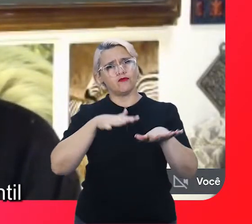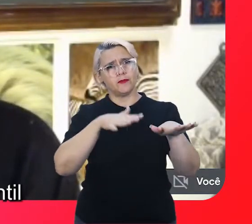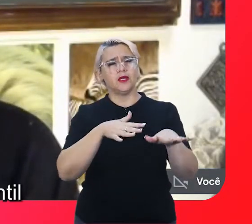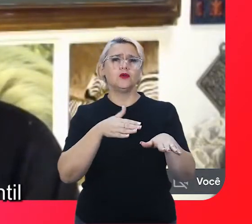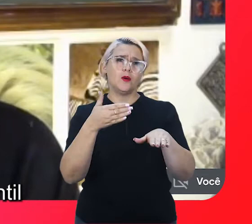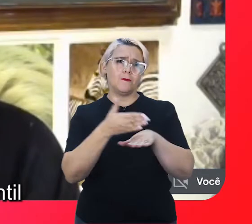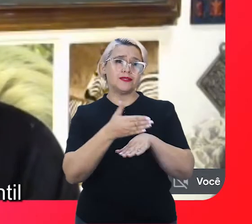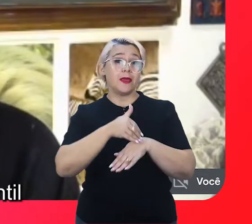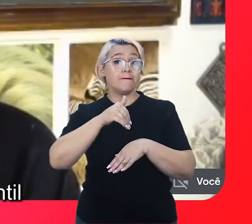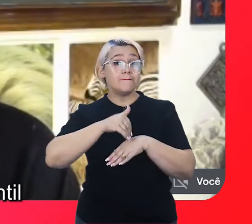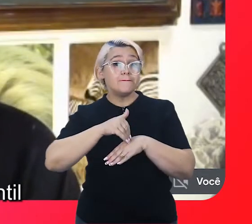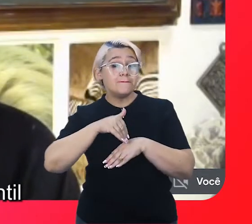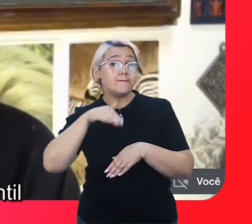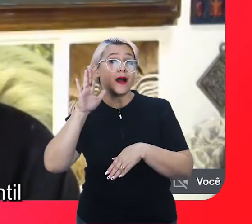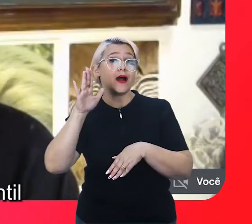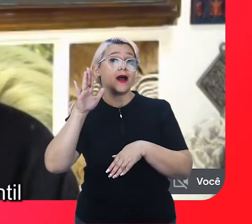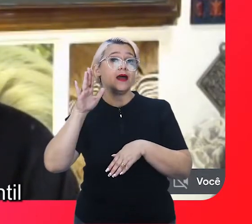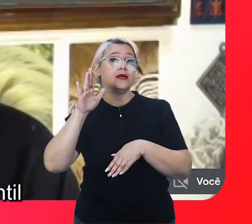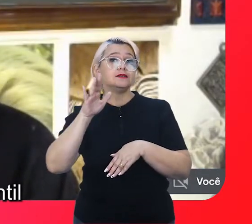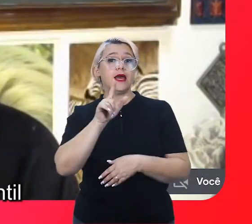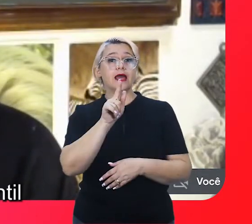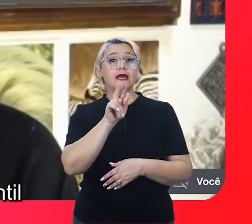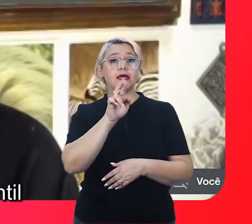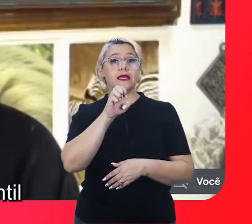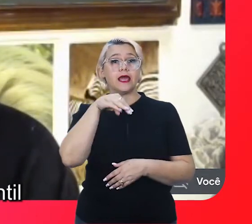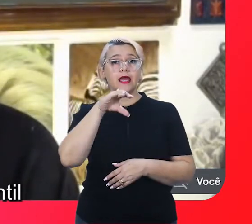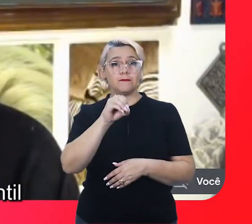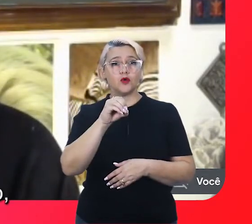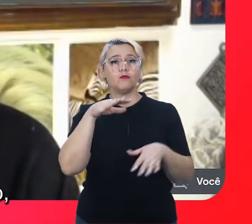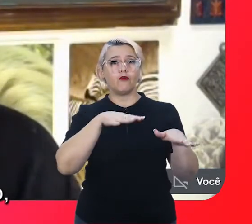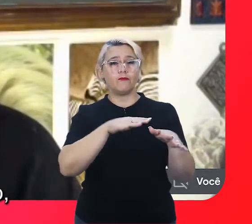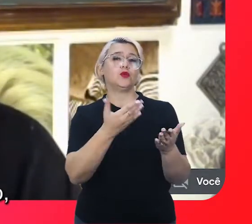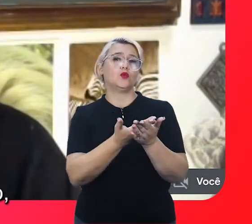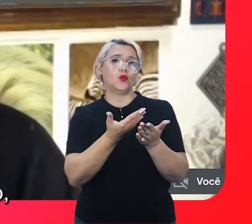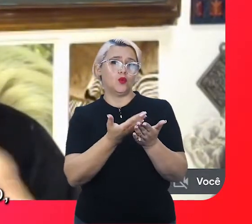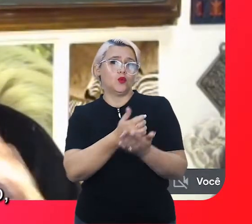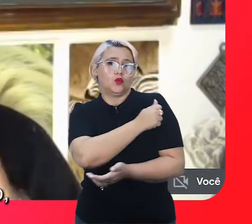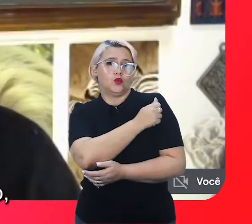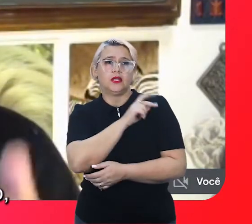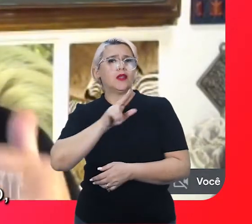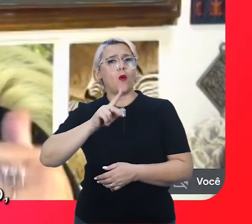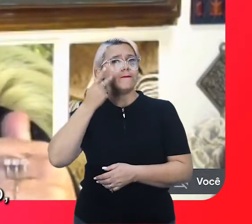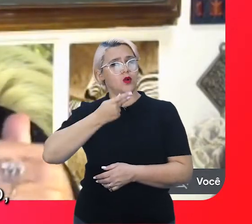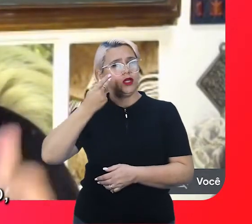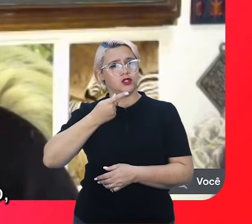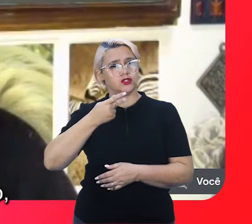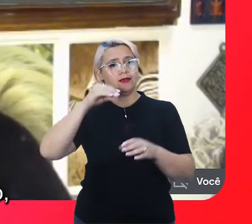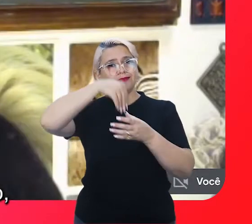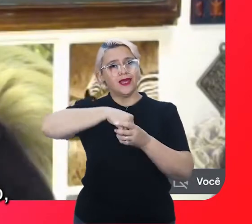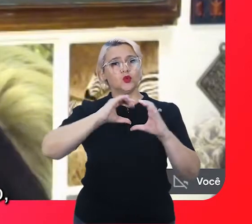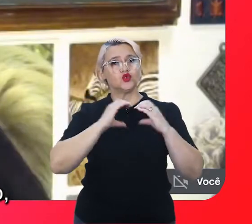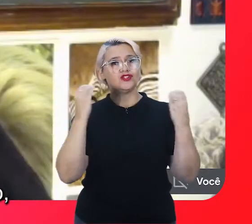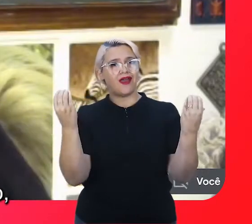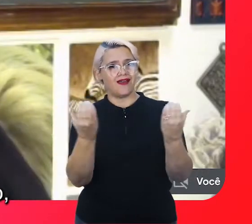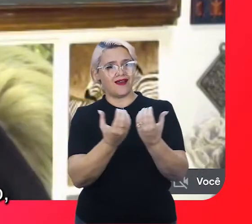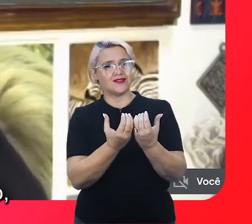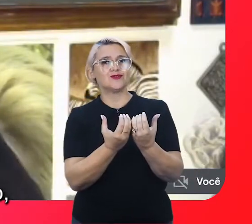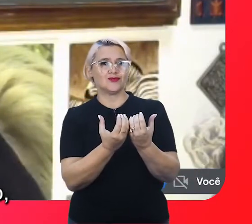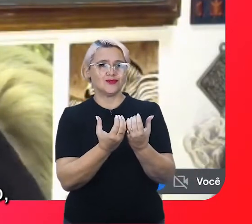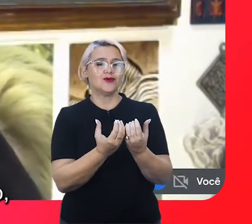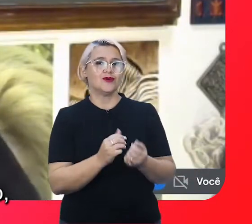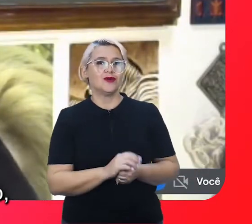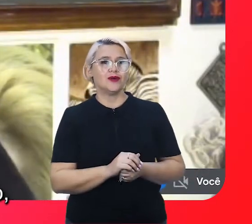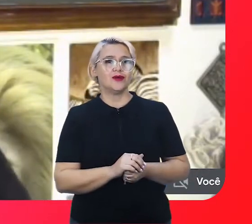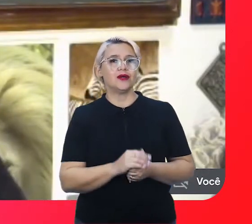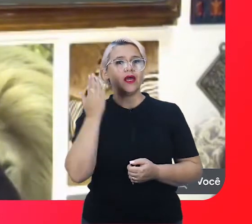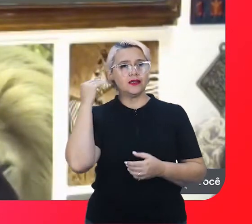eu participei mais de grêmio, de movimento estudantil não politizado no ginásio, que eu fiz no